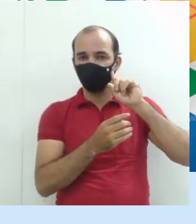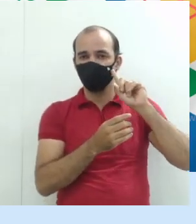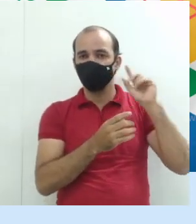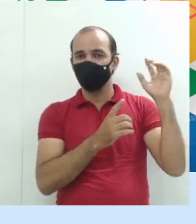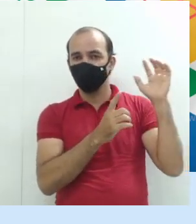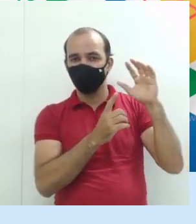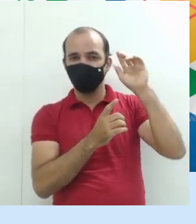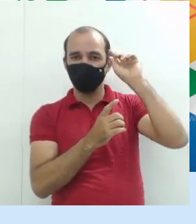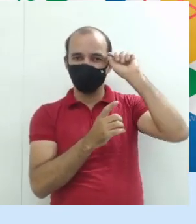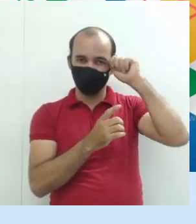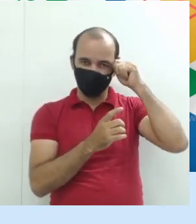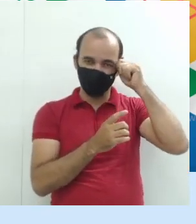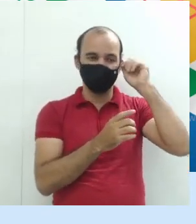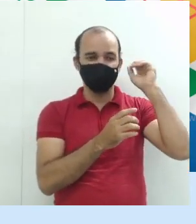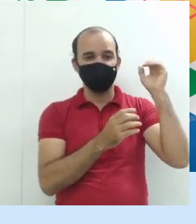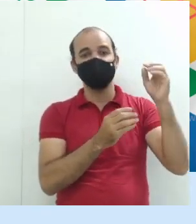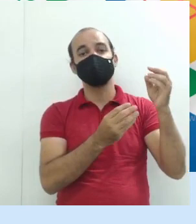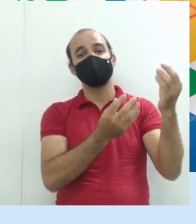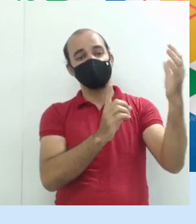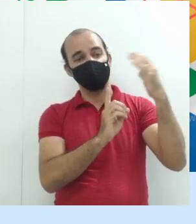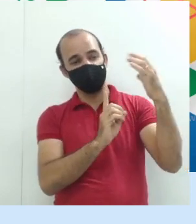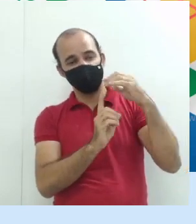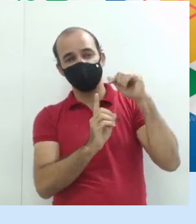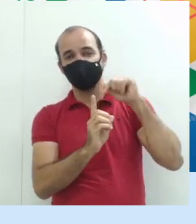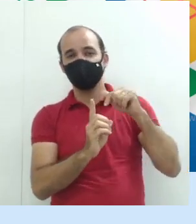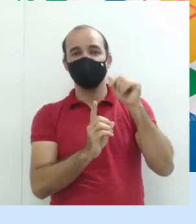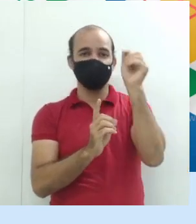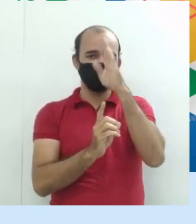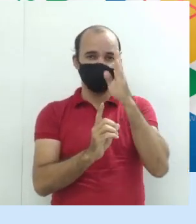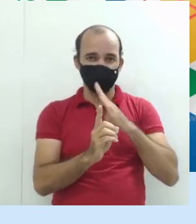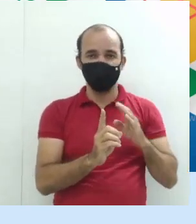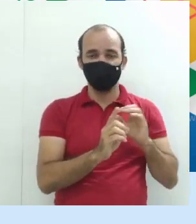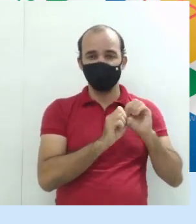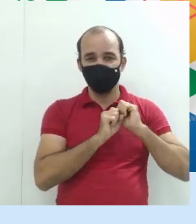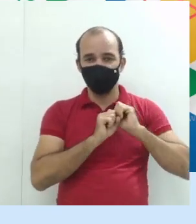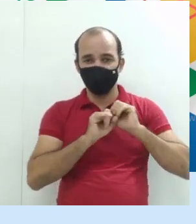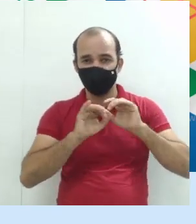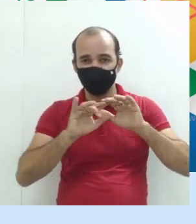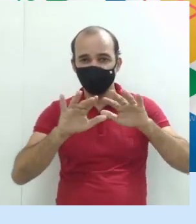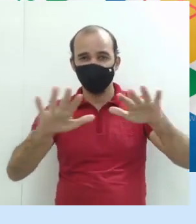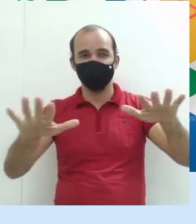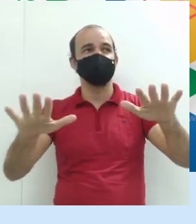desenvolveu aqui no Brasil. E aí,